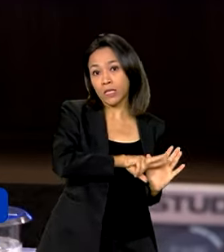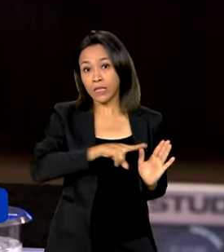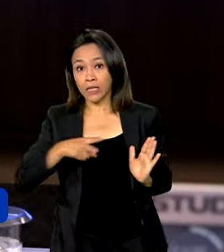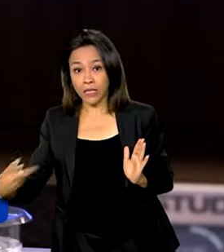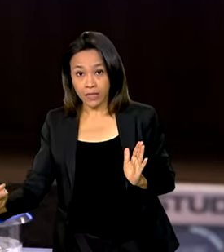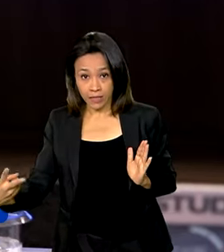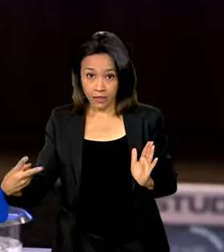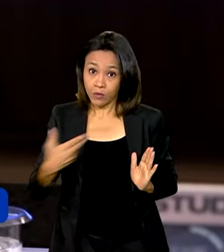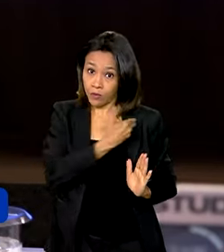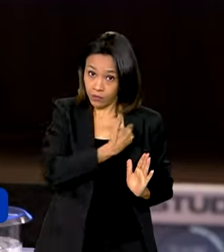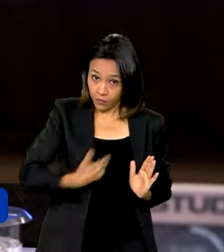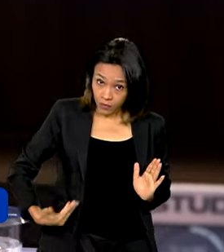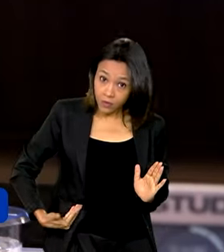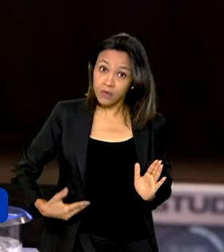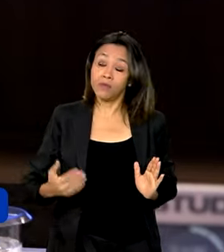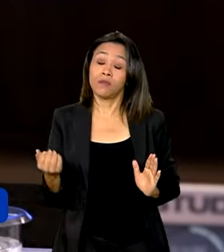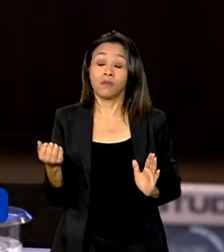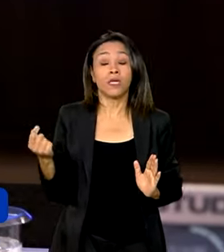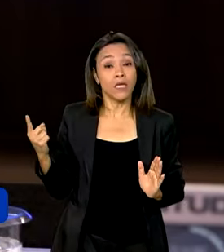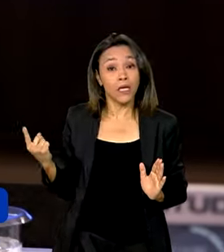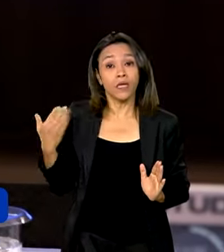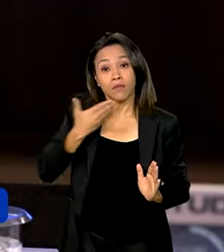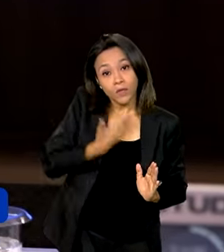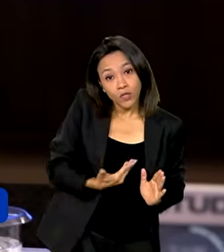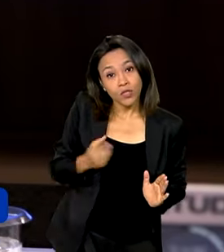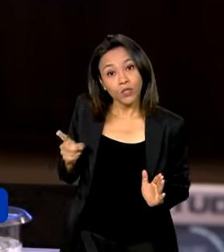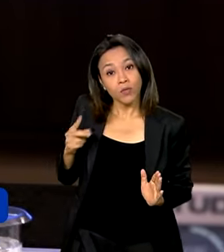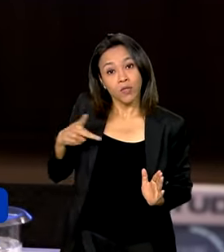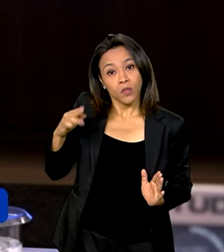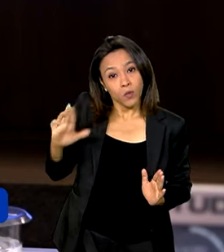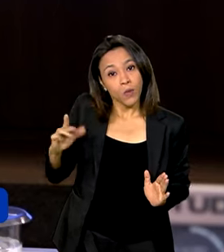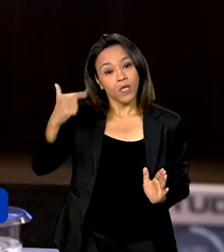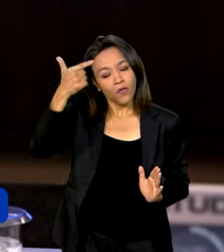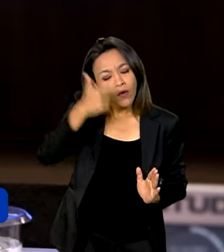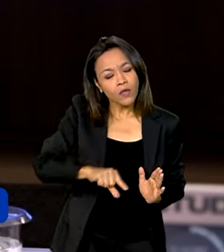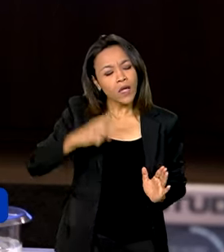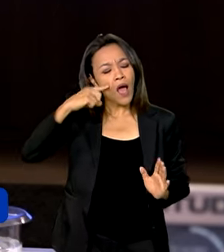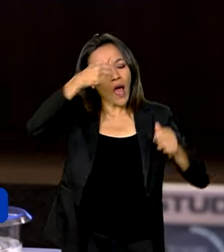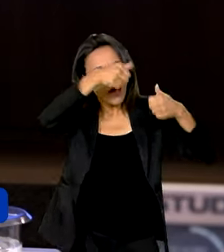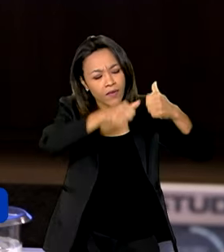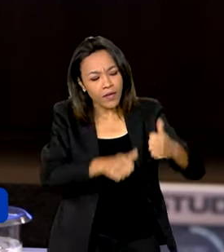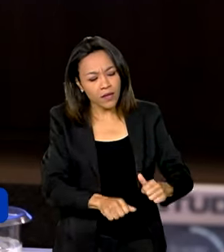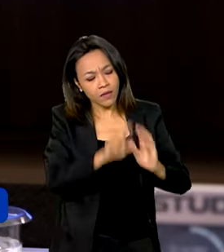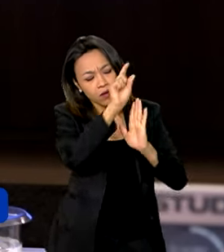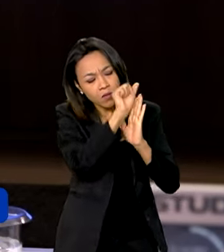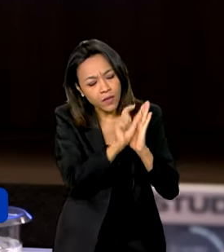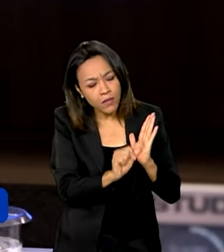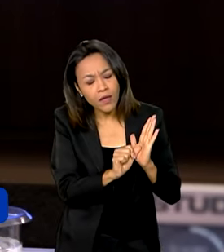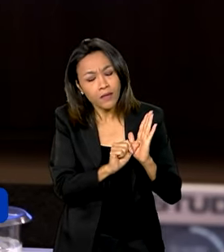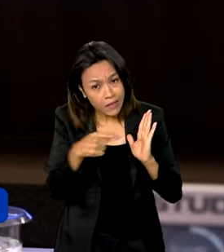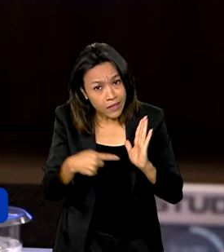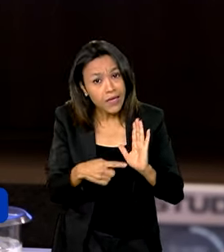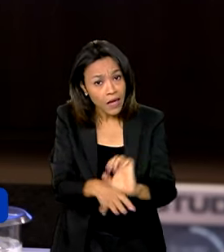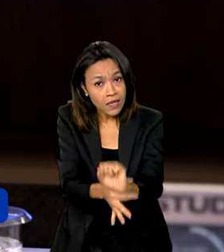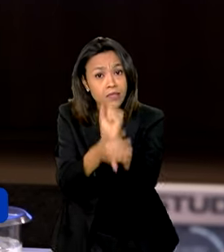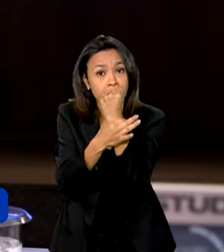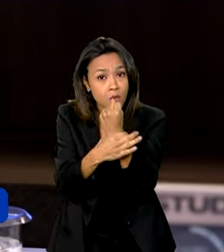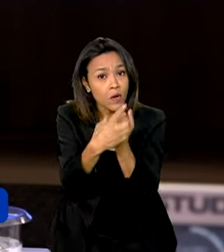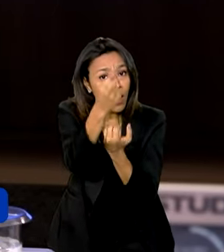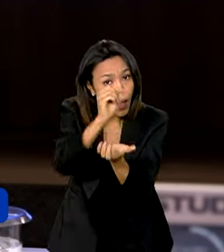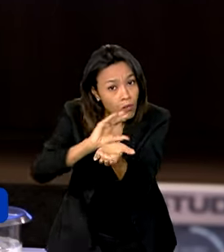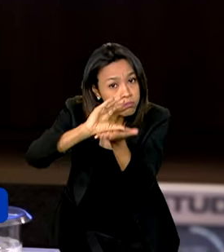assumir eh de que fosse revisto o orçamento e garantidos recursos eh para os programas